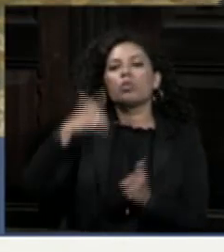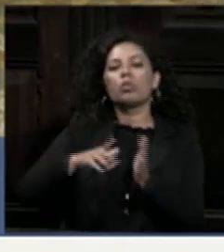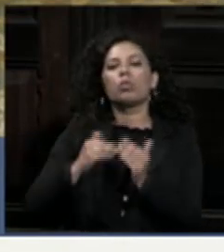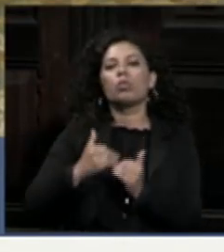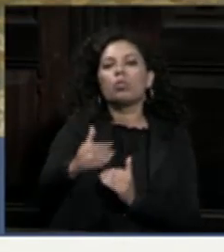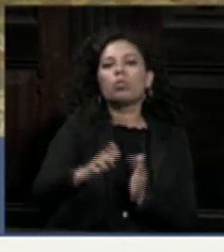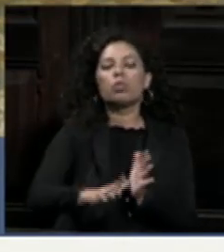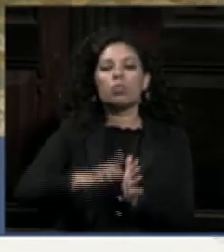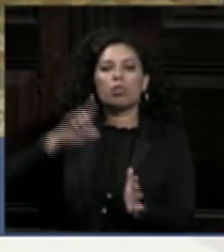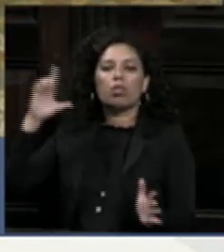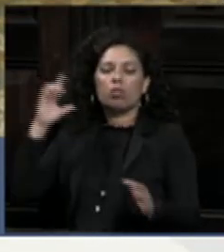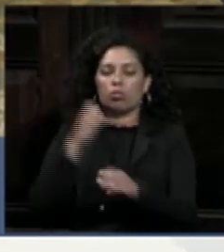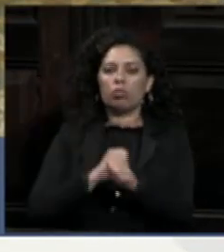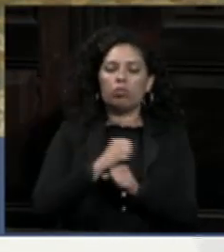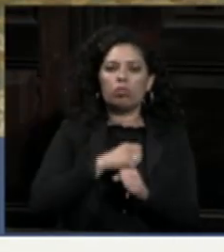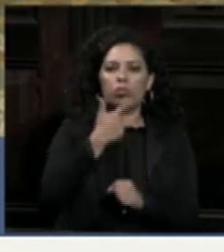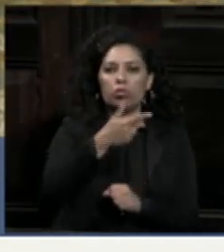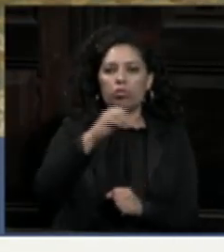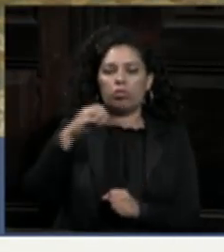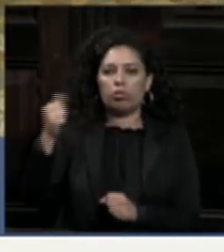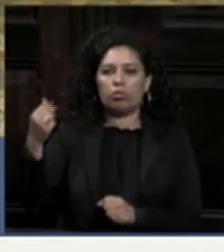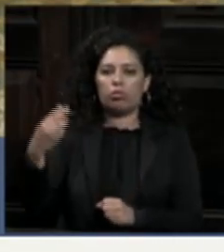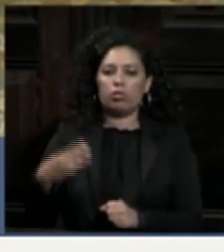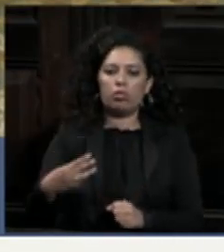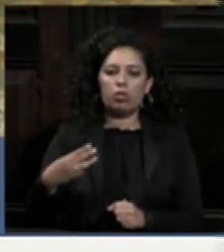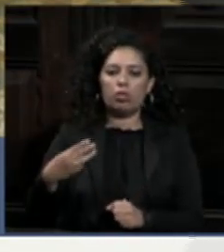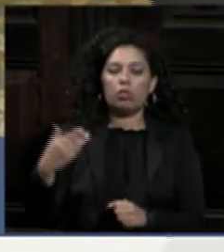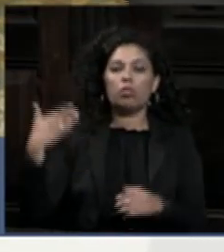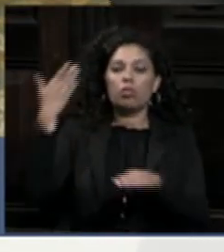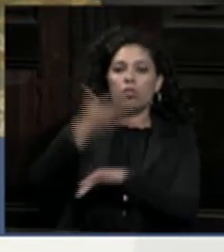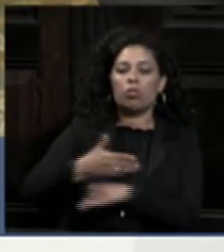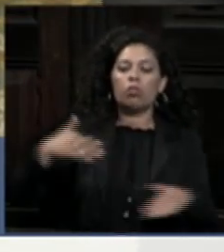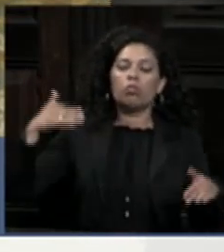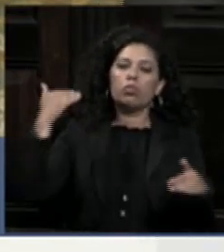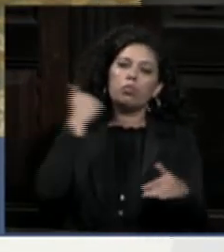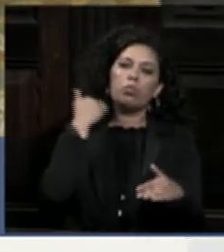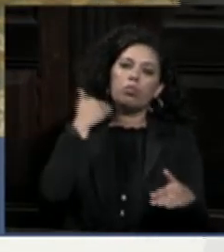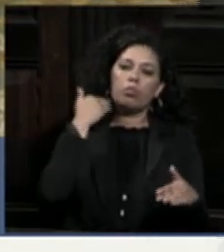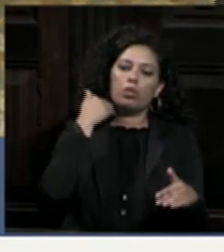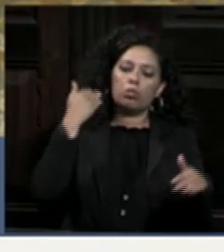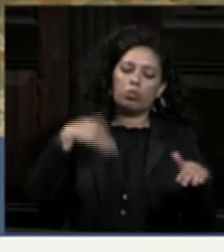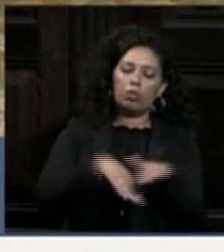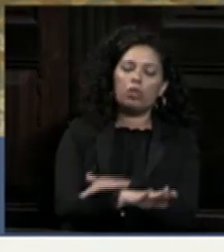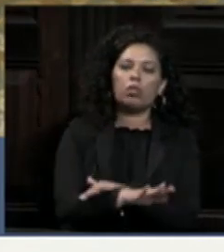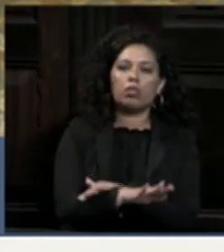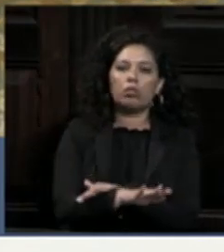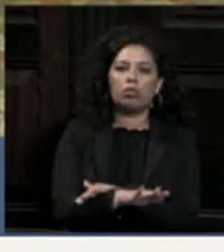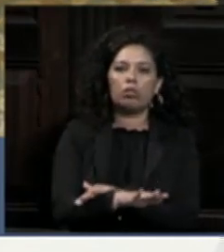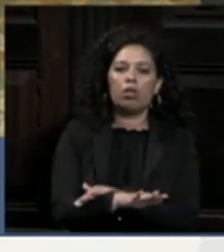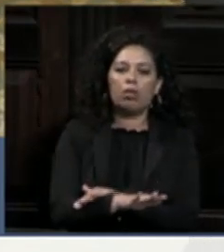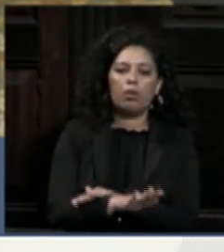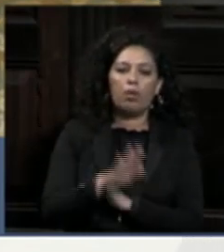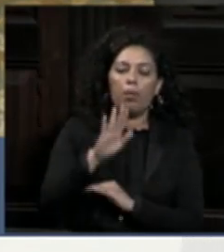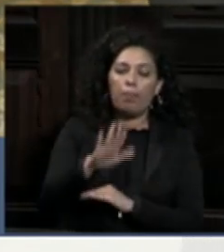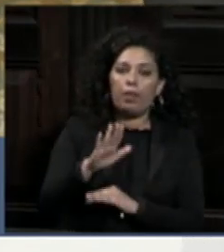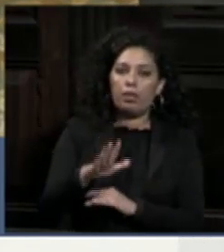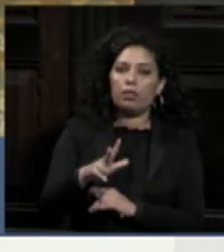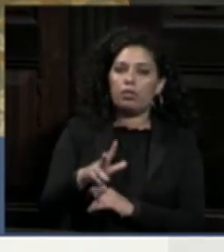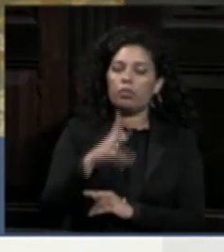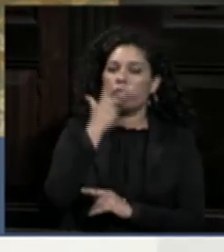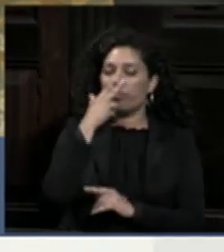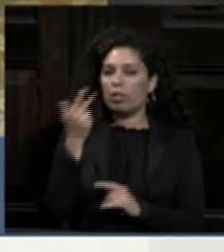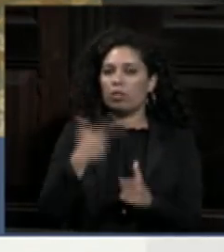2013 no estado vão pro fundo financeiro este buraco tem de cada vez